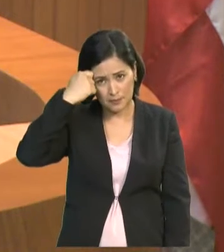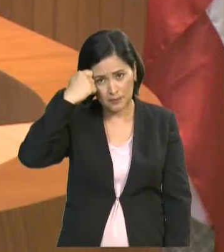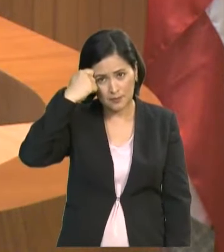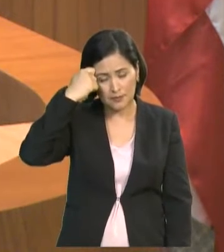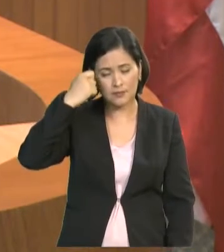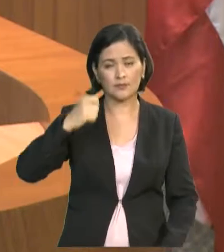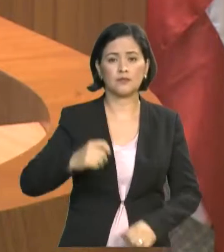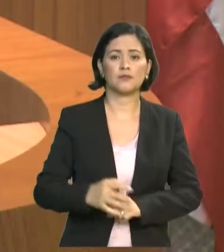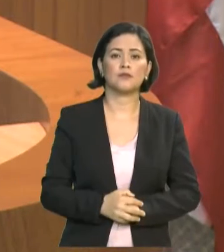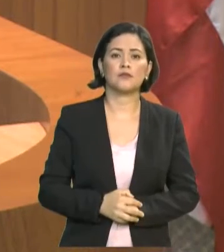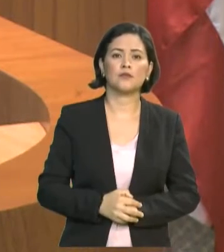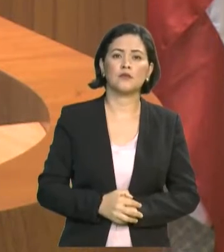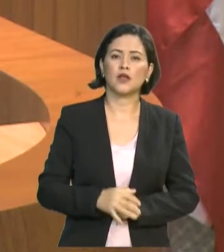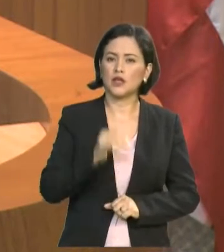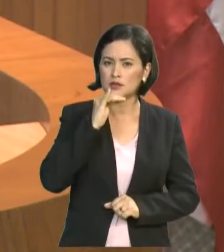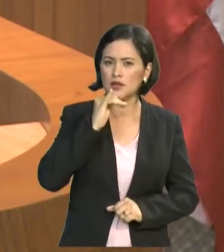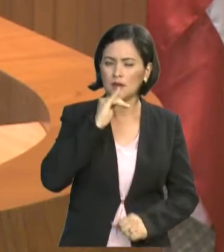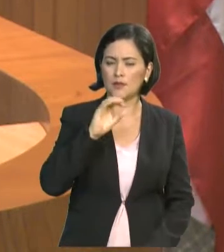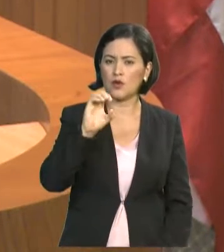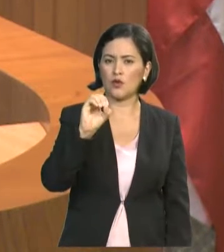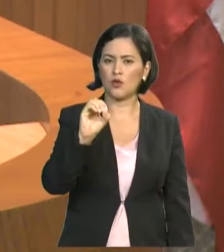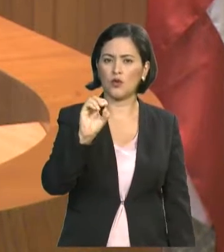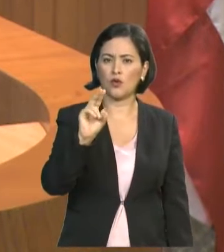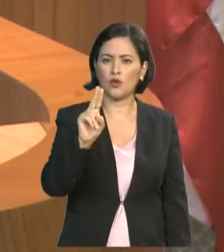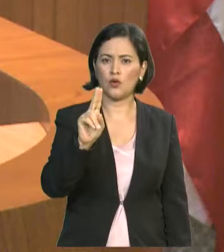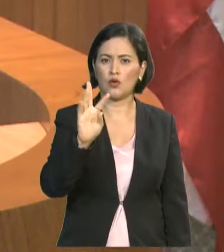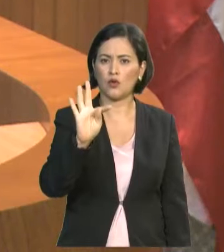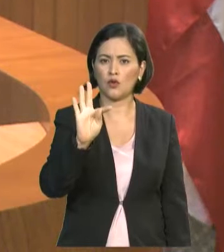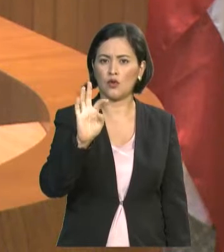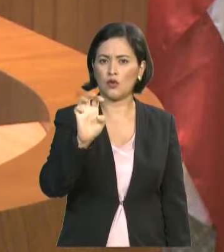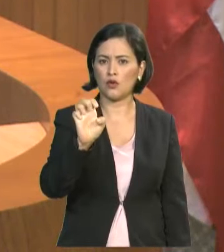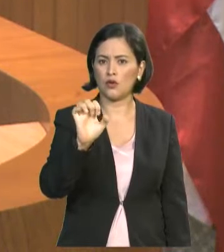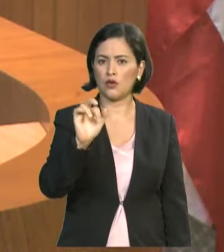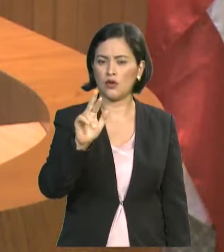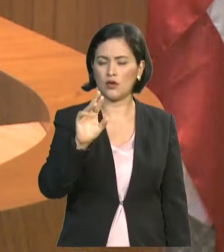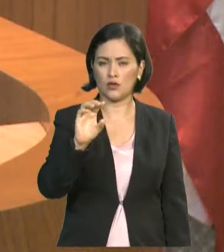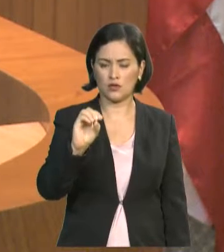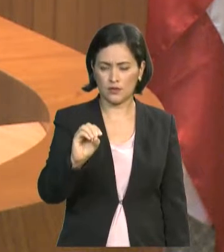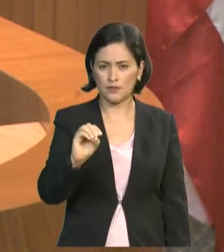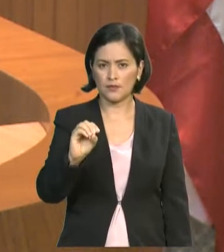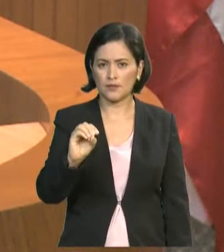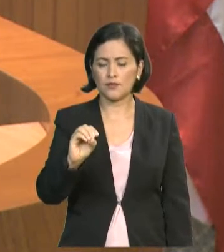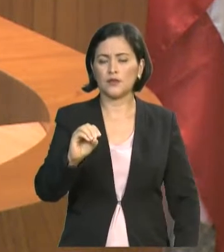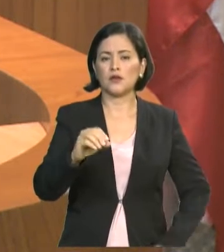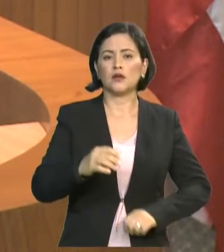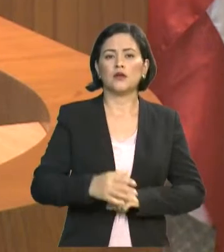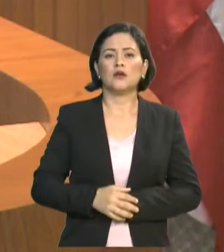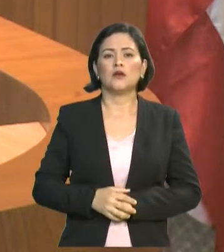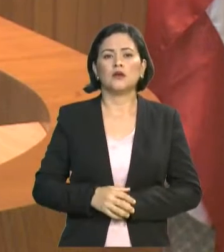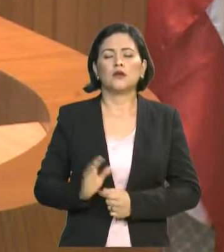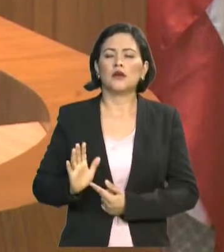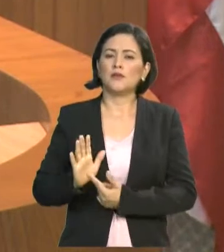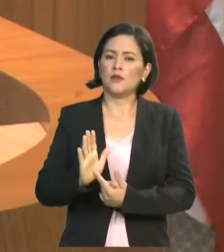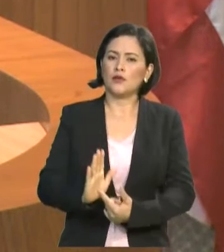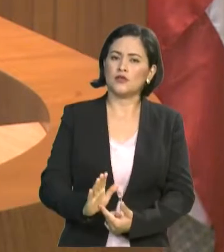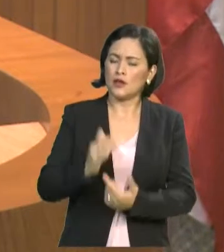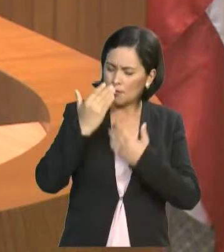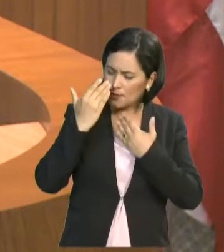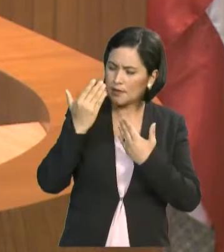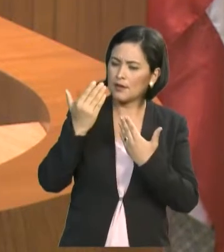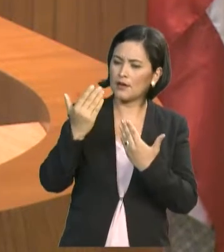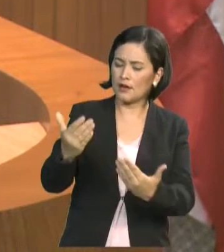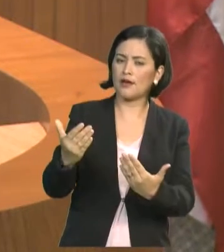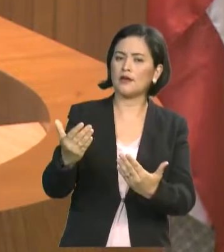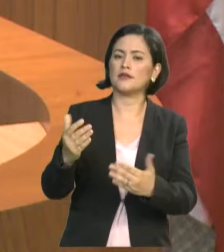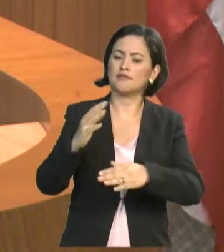Outeiro. Quero aqui externar minha gratidão, meu carinho, por ter sido também tão bem recebida nessa